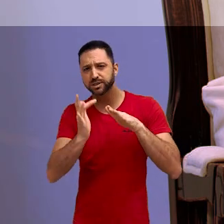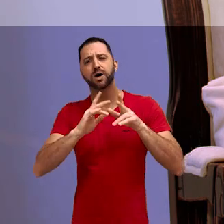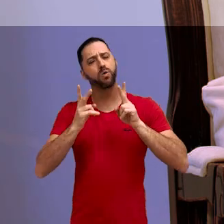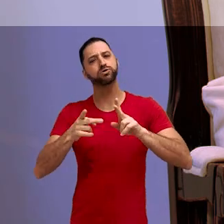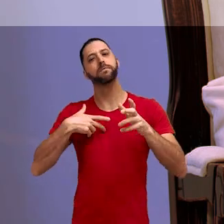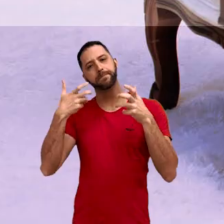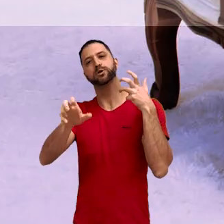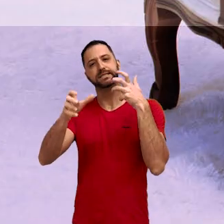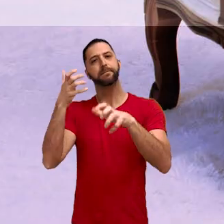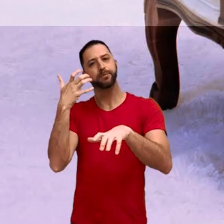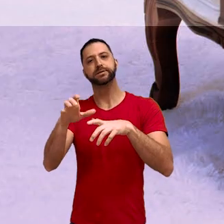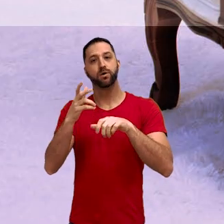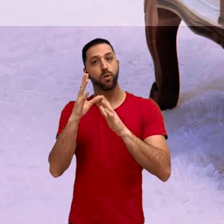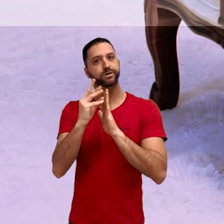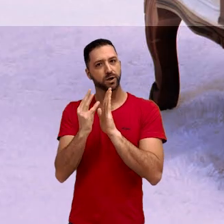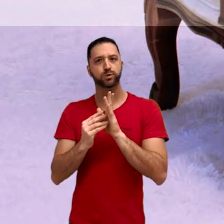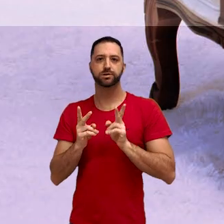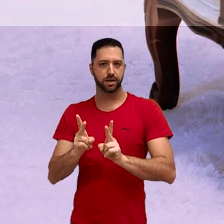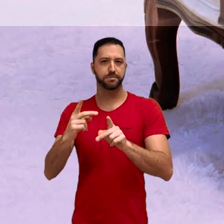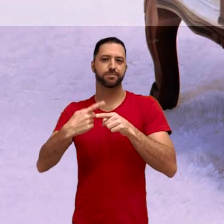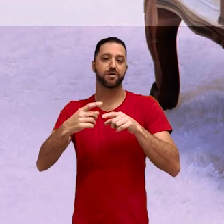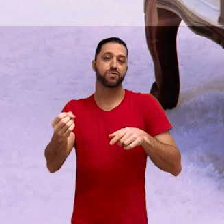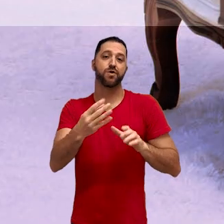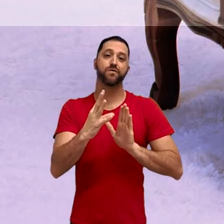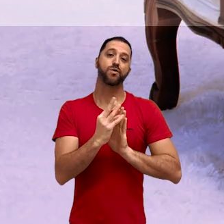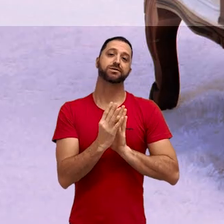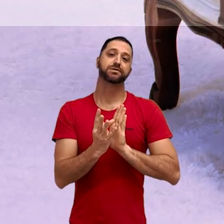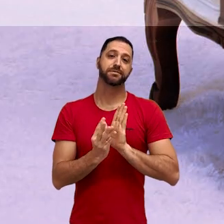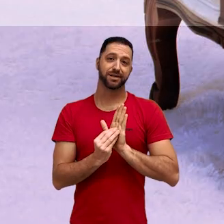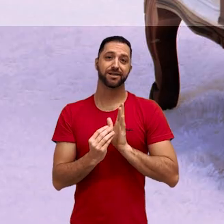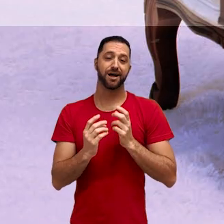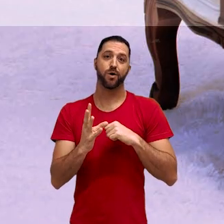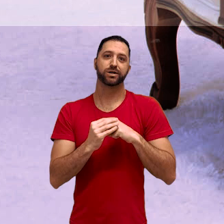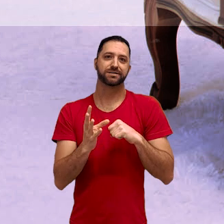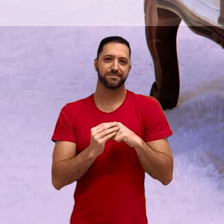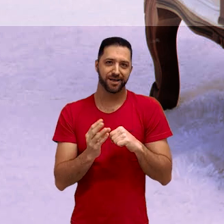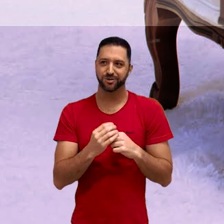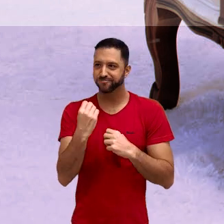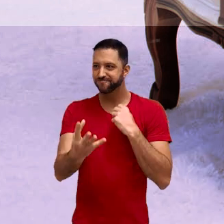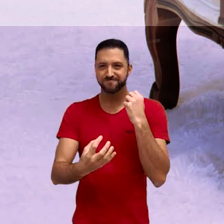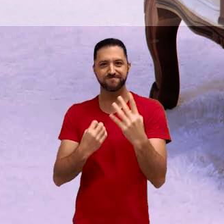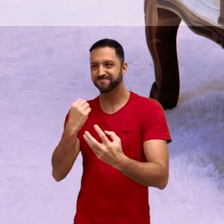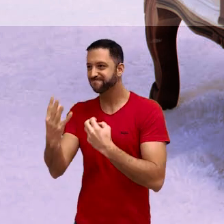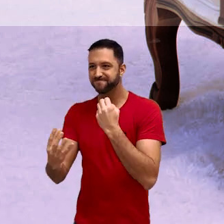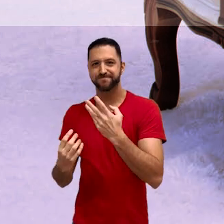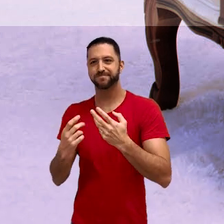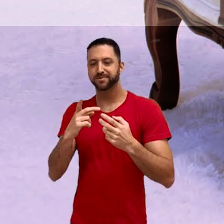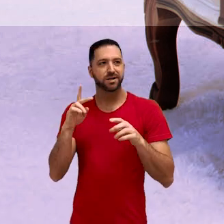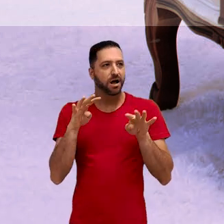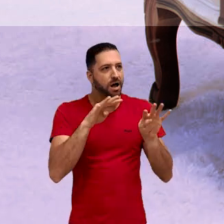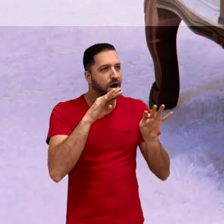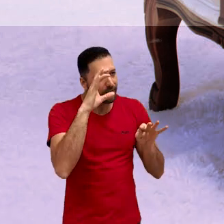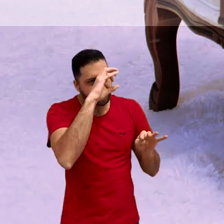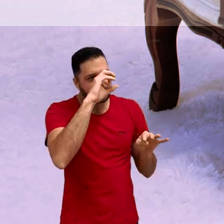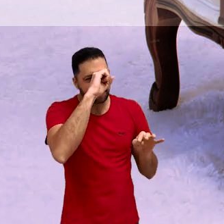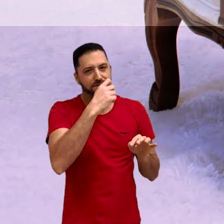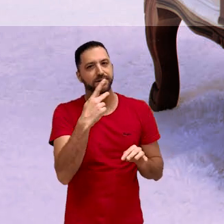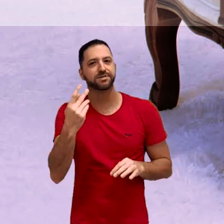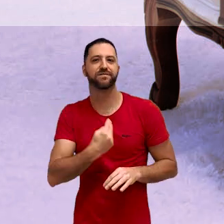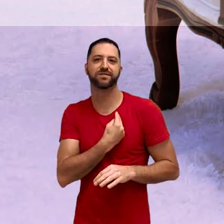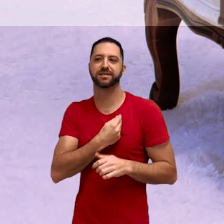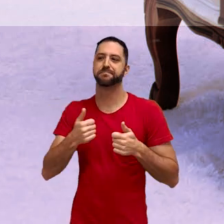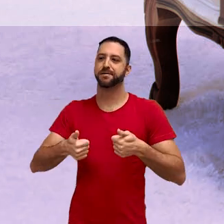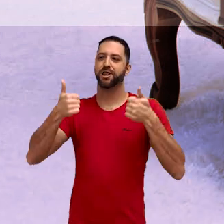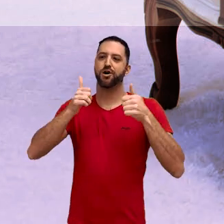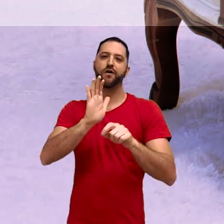redes sociais, porque eu sei que cada vez que eu levo um novo conhecimento, é algo que você capta, eu quero que você capte, que